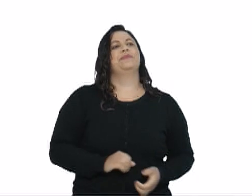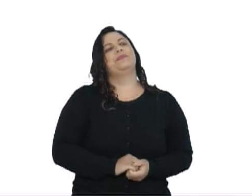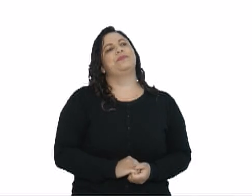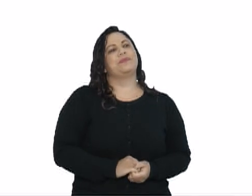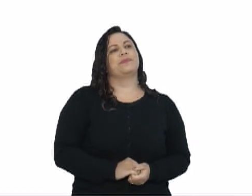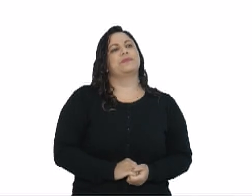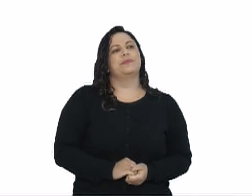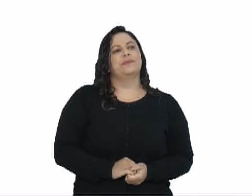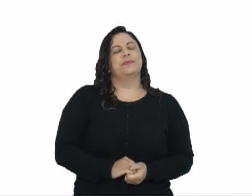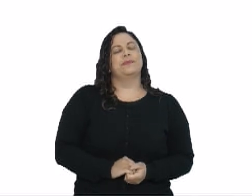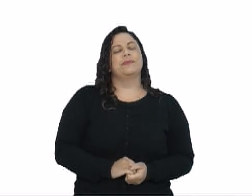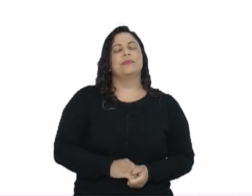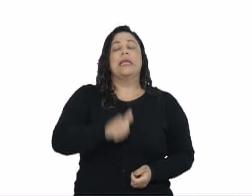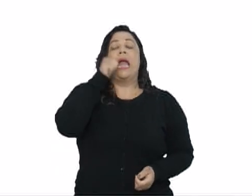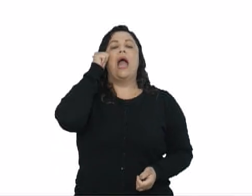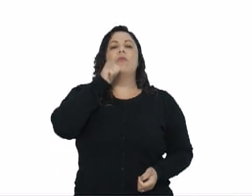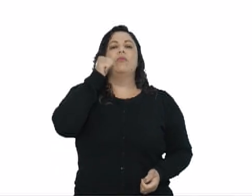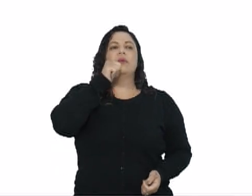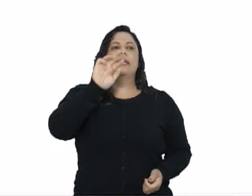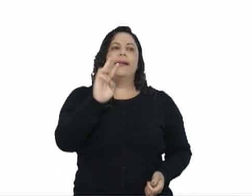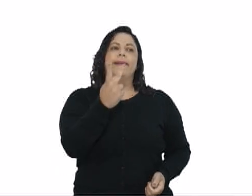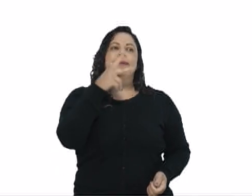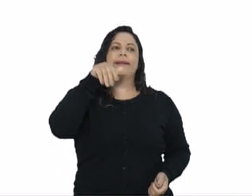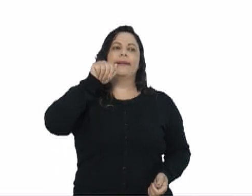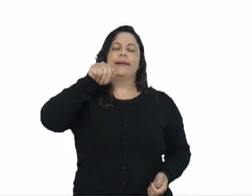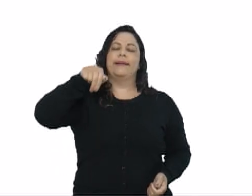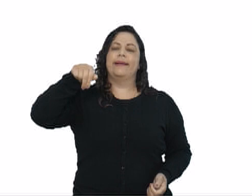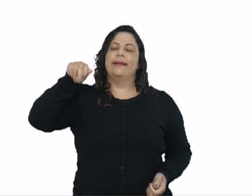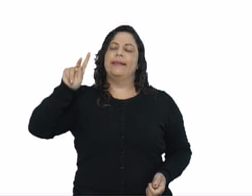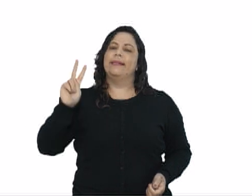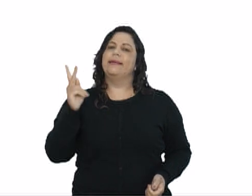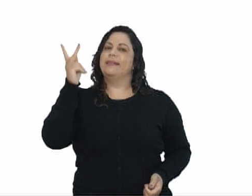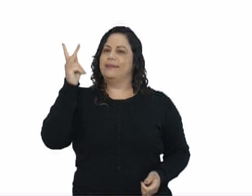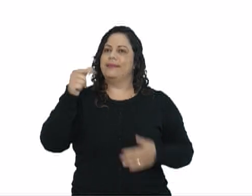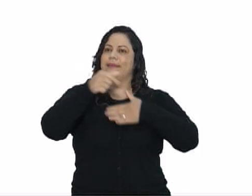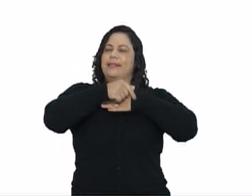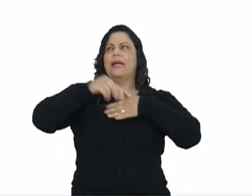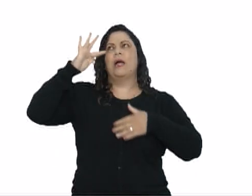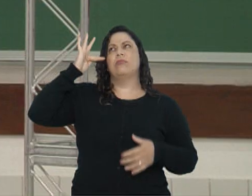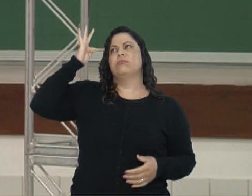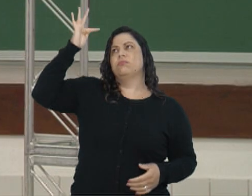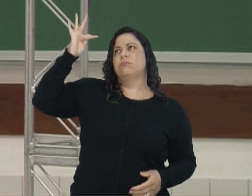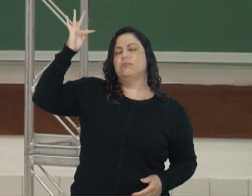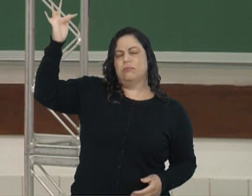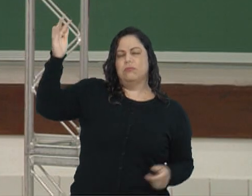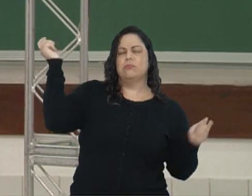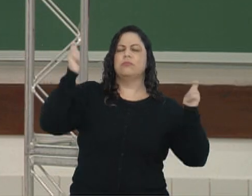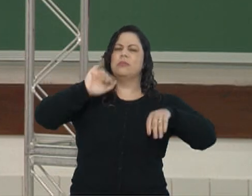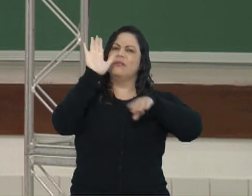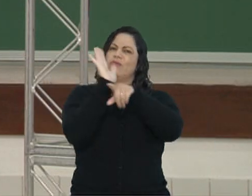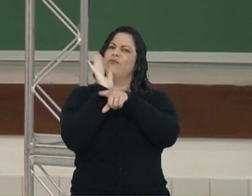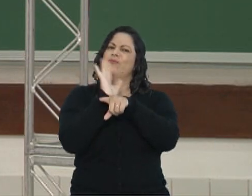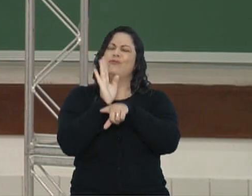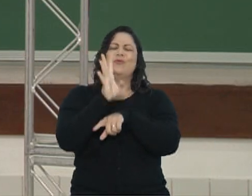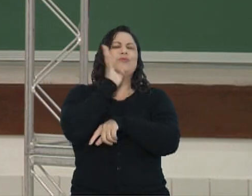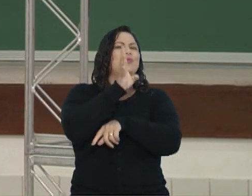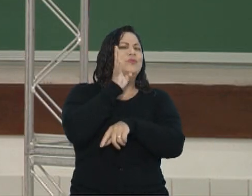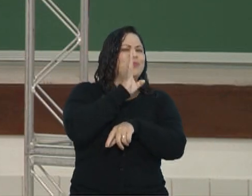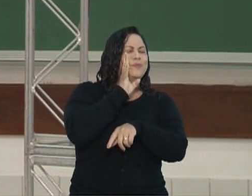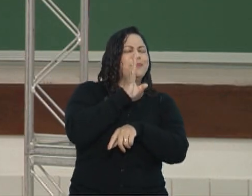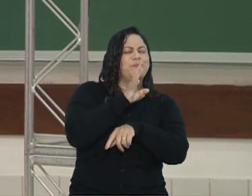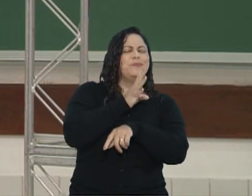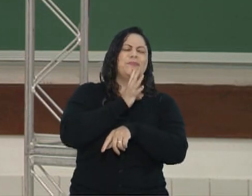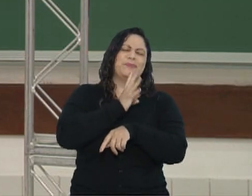Segundo Hannah Arendt, a filósofa Hannah Arendt, né? Tem até um filme muito bacana, vocês podem estar assistindo também aí, né, para conhecer um pouco